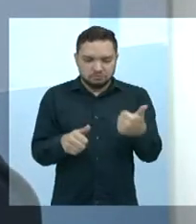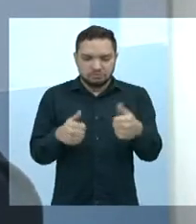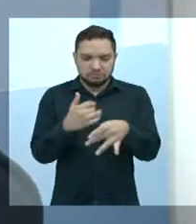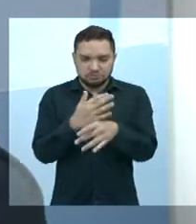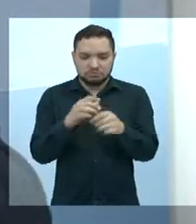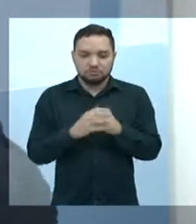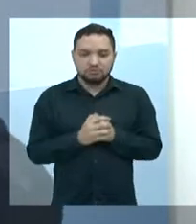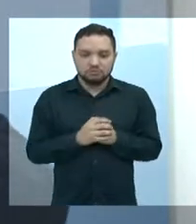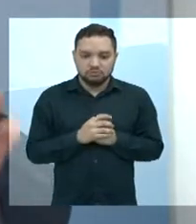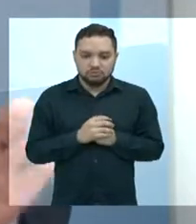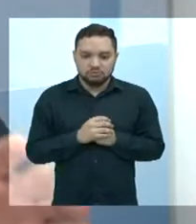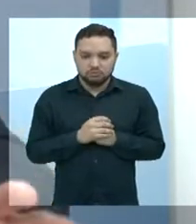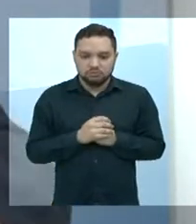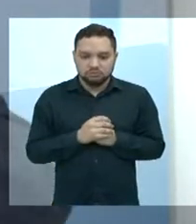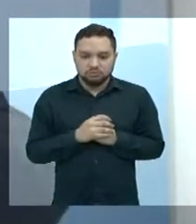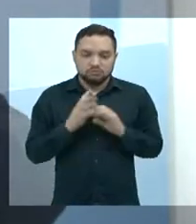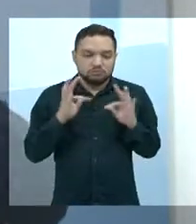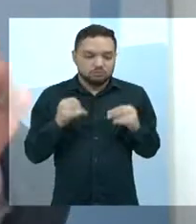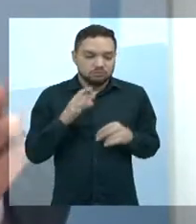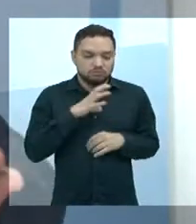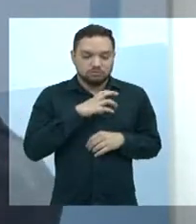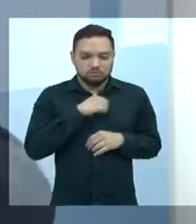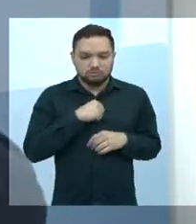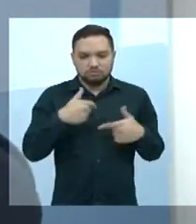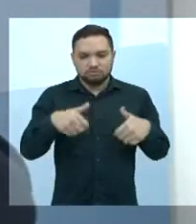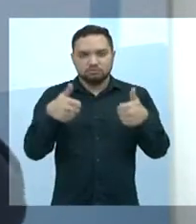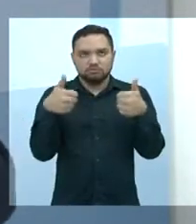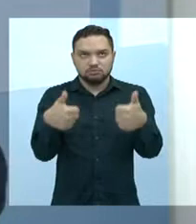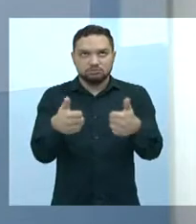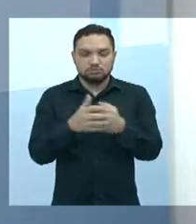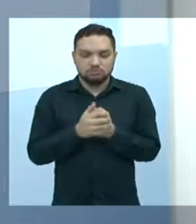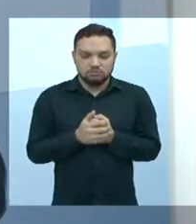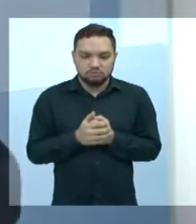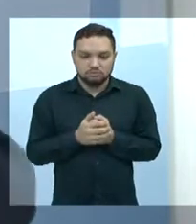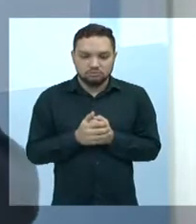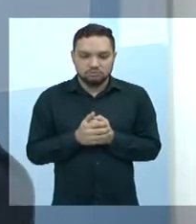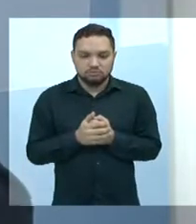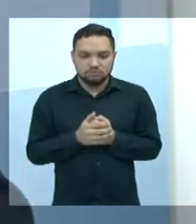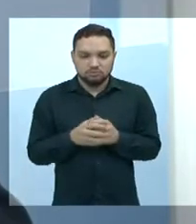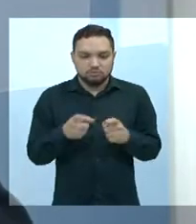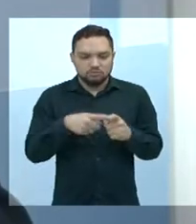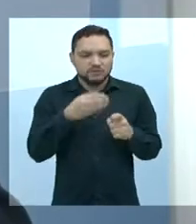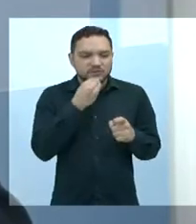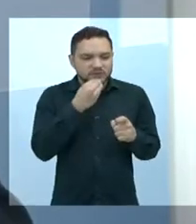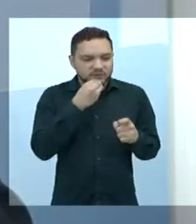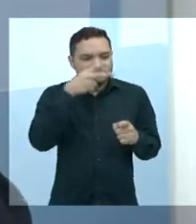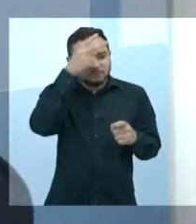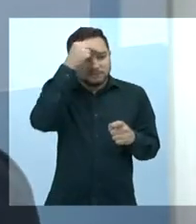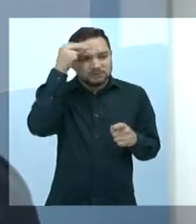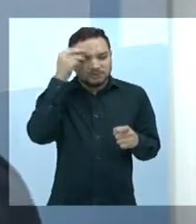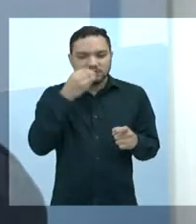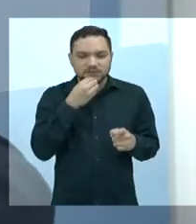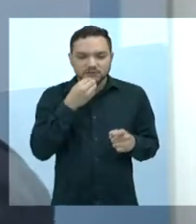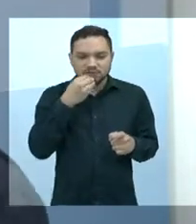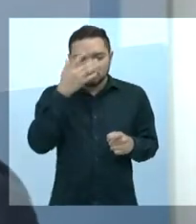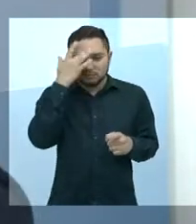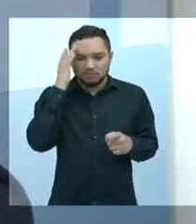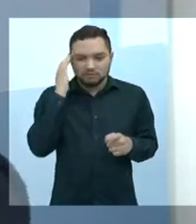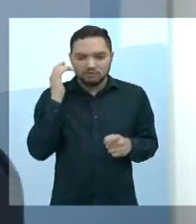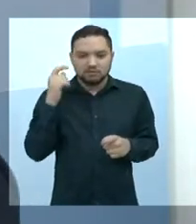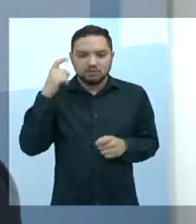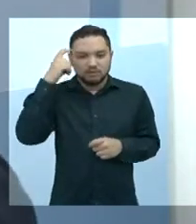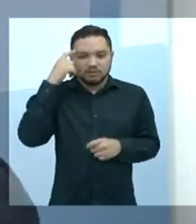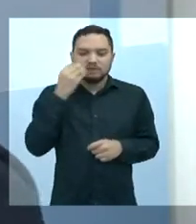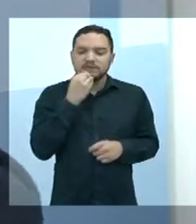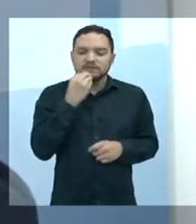e todo mundo gosta, ele faz um bom trabalho, e você diz, esse médico dava para ser prefeito. Aí o pessoal começa a botar na cabeça,